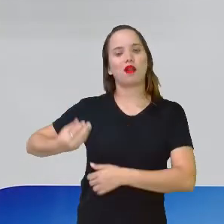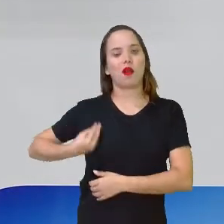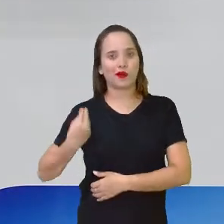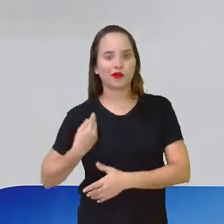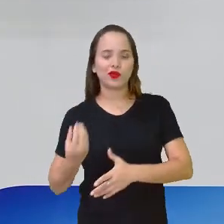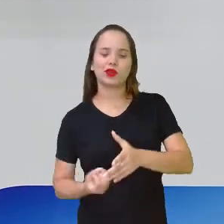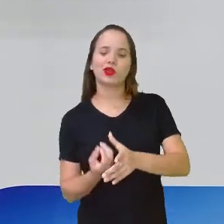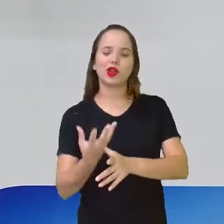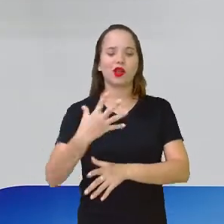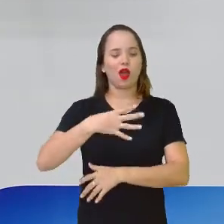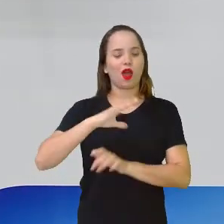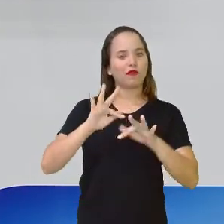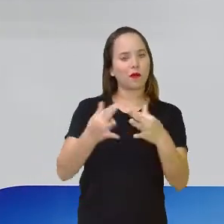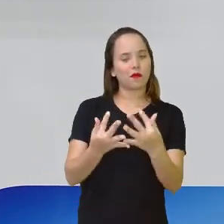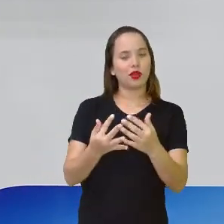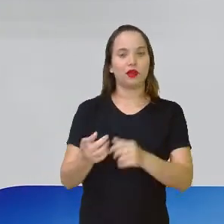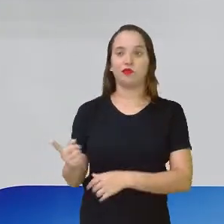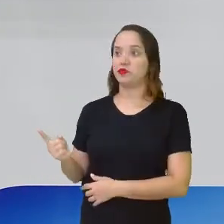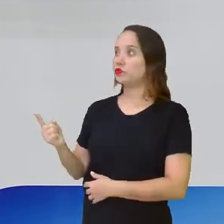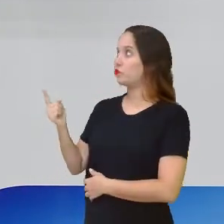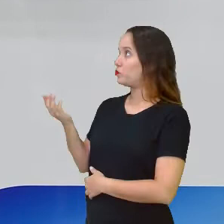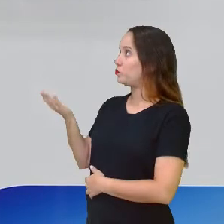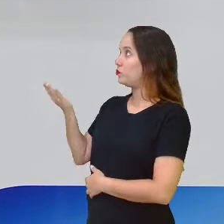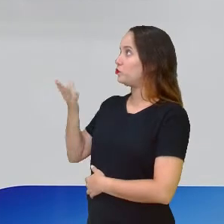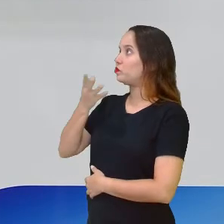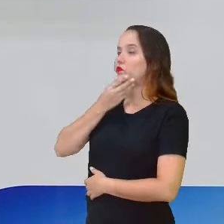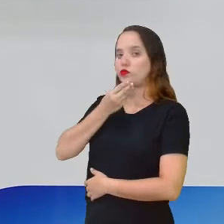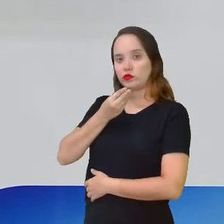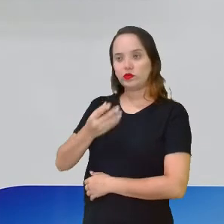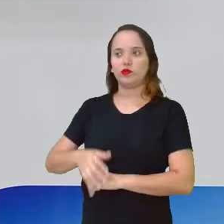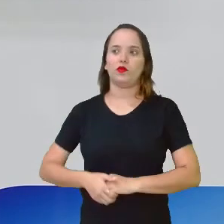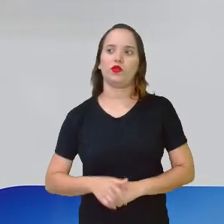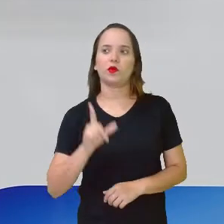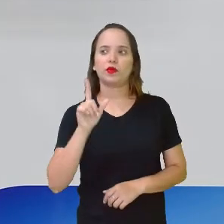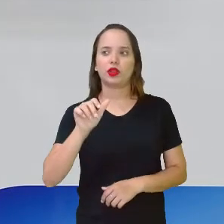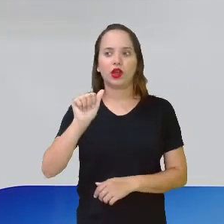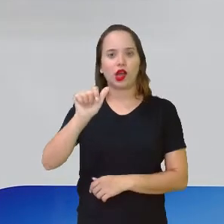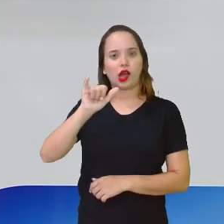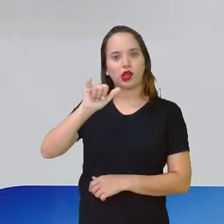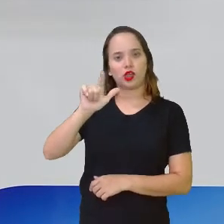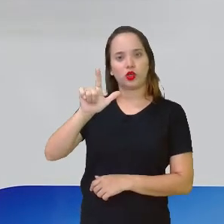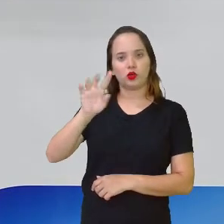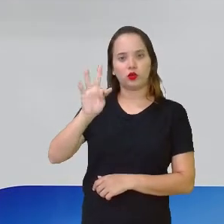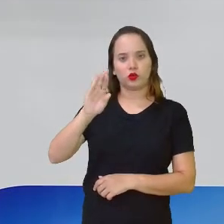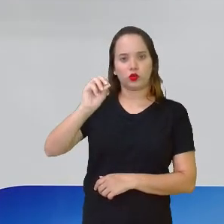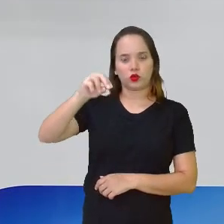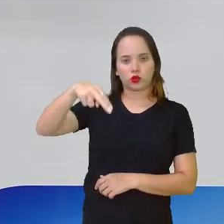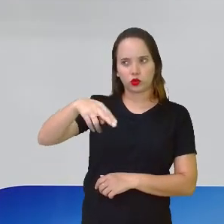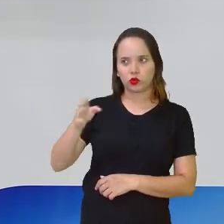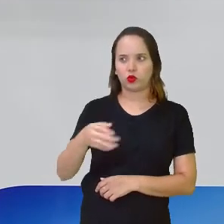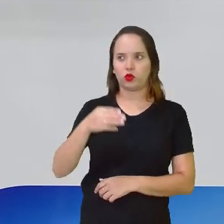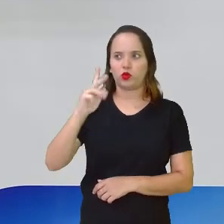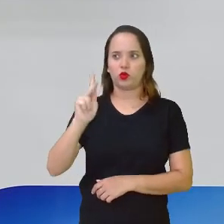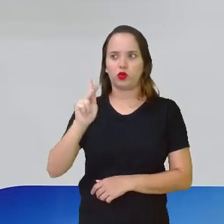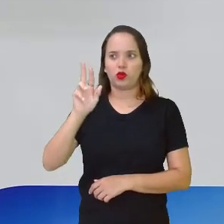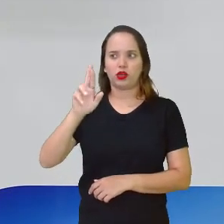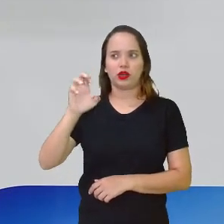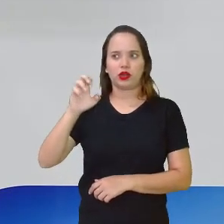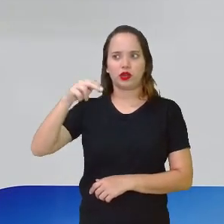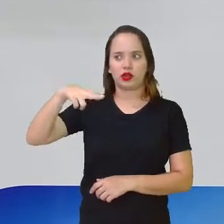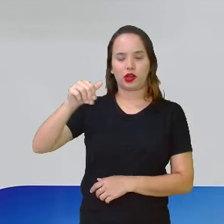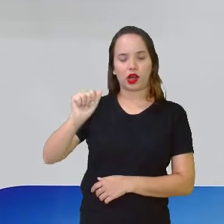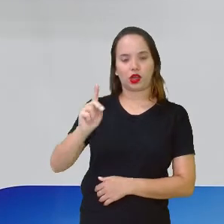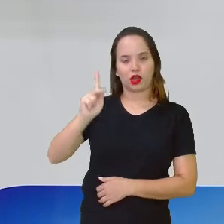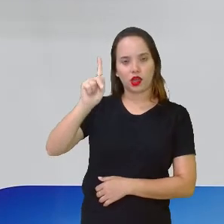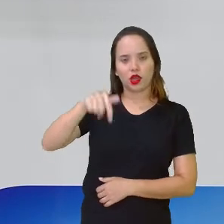filhos. E aqui à minha direita está Ailton Krenak, que é uma liderança indígena desse povo Krenak, que fica